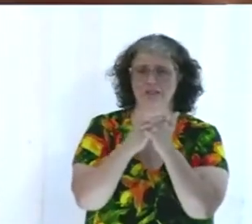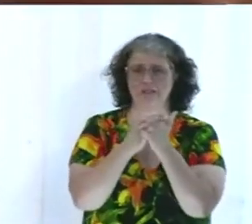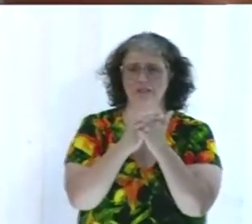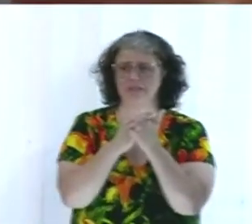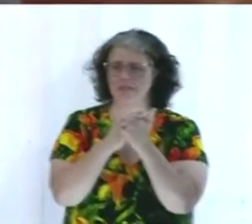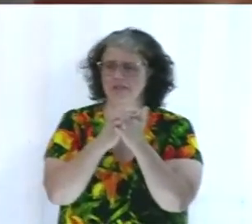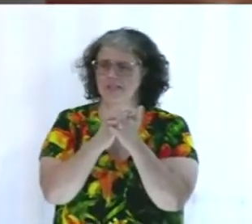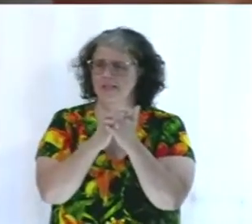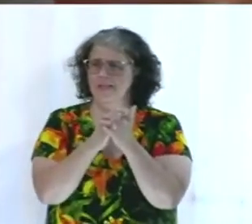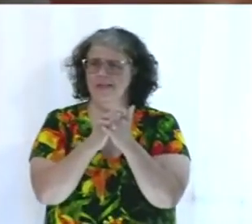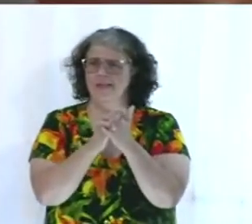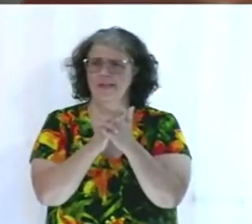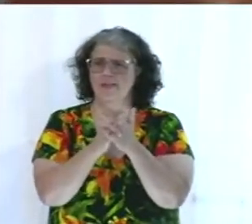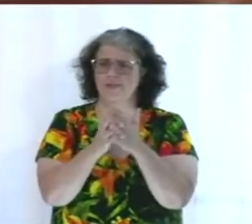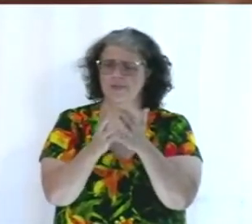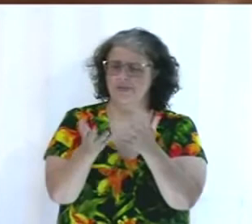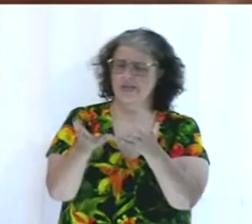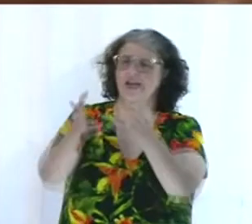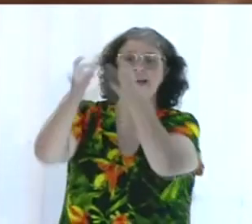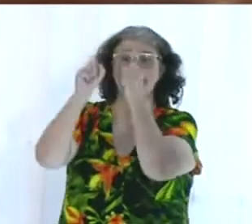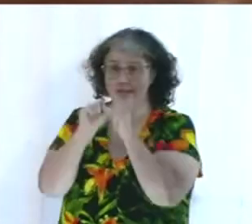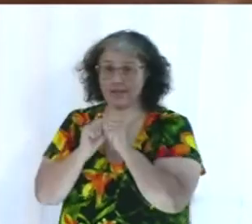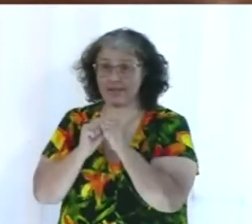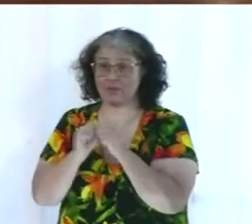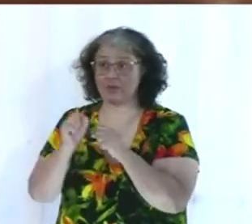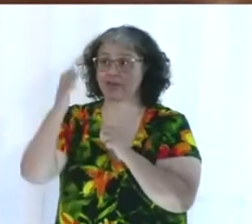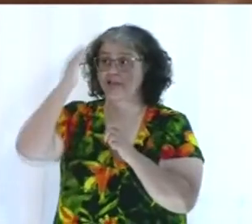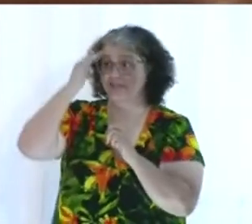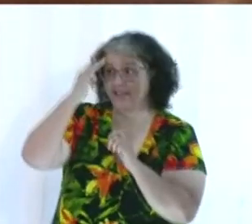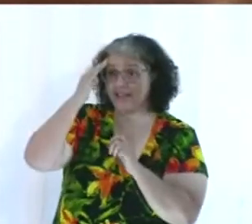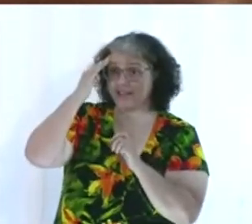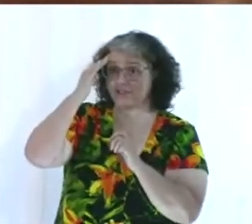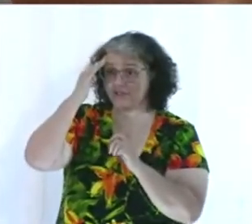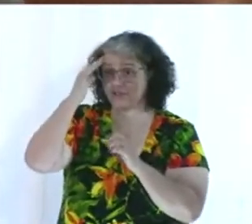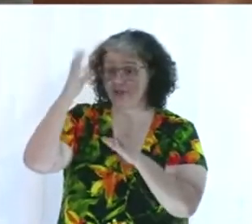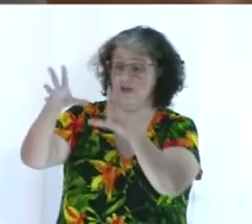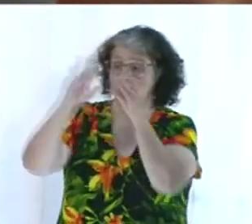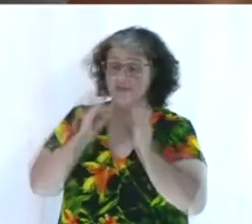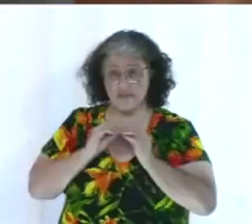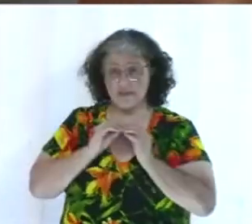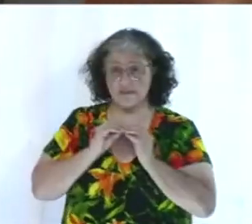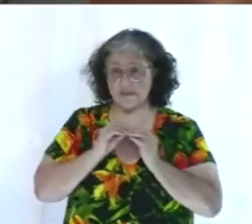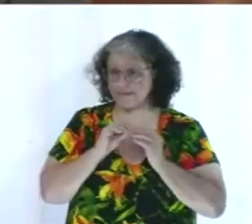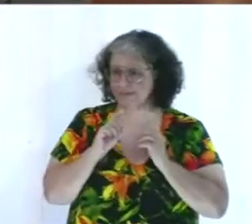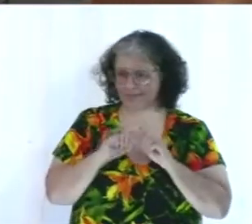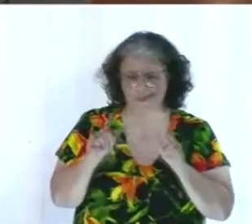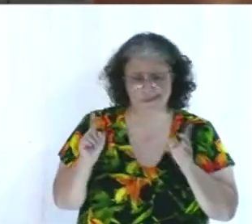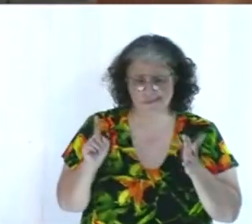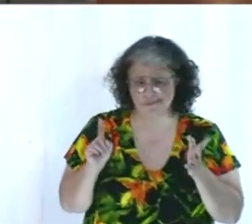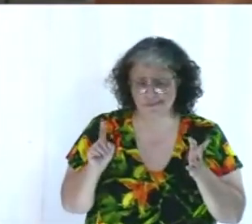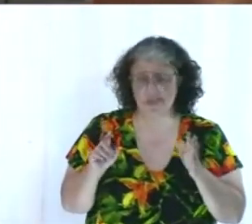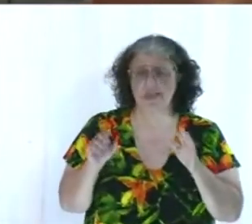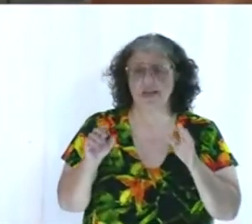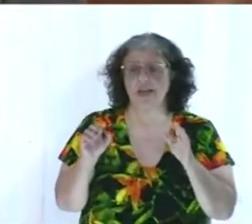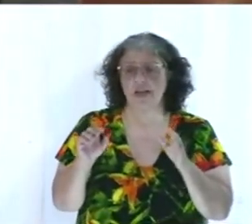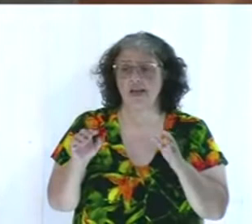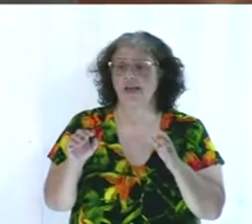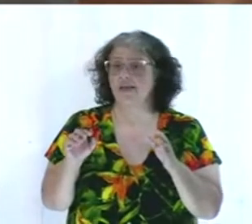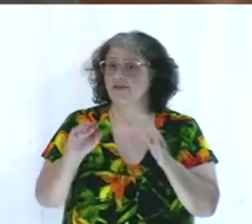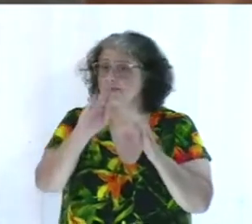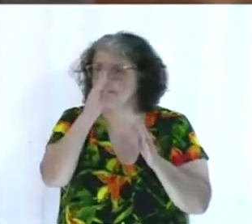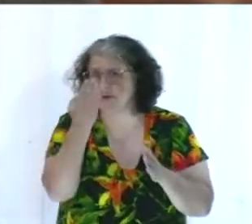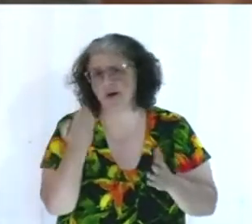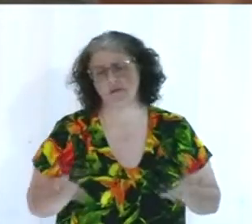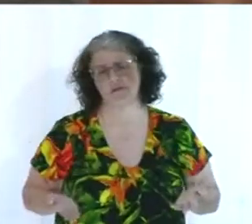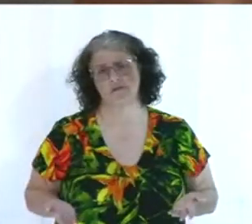evangelho, é doutrina de homens. É coisas engendradas no coração de homens e de líderes que vão